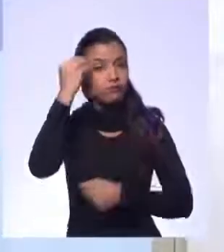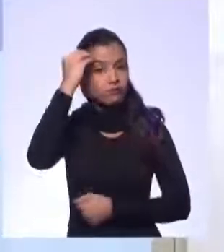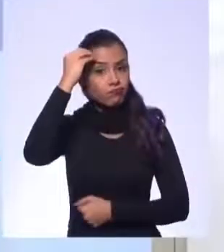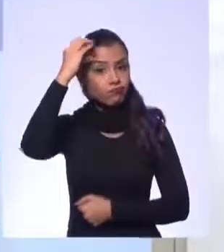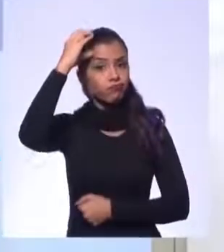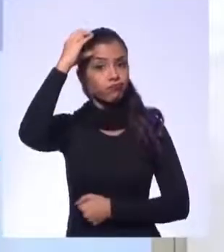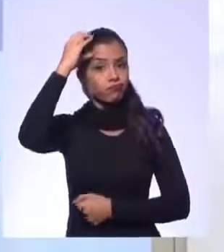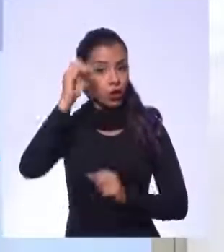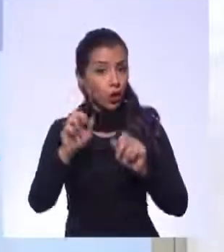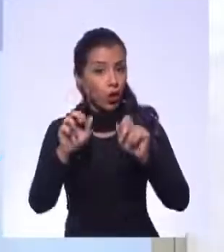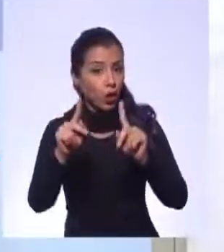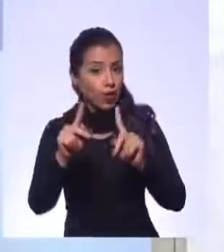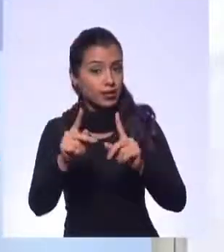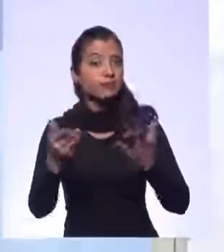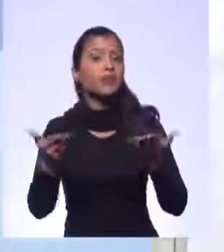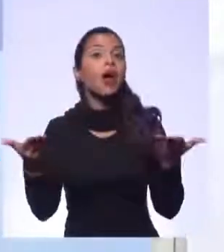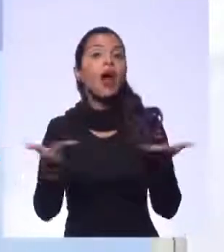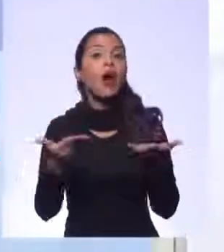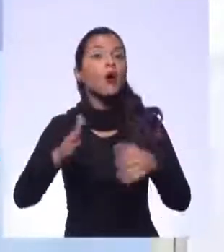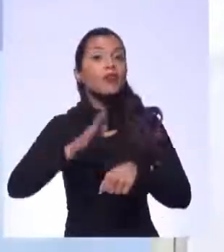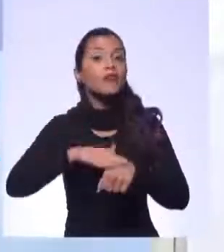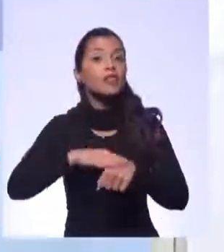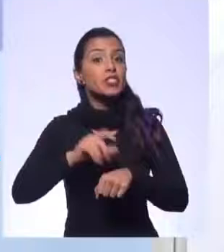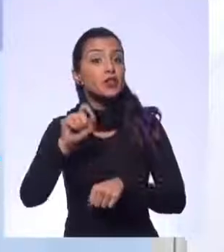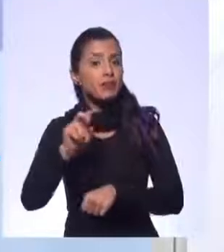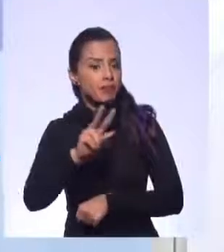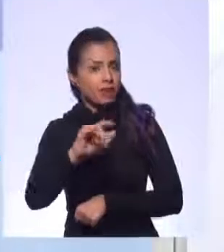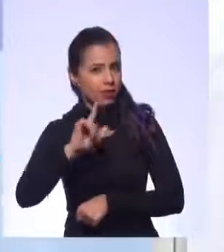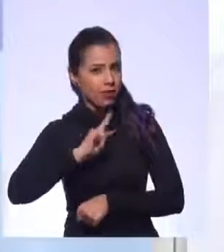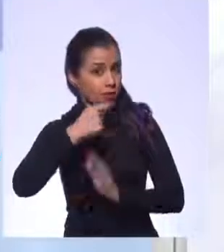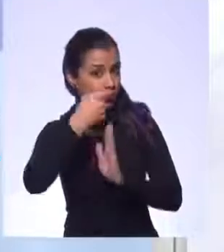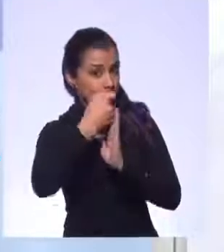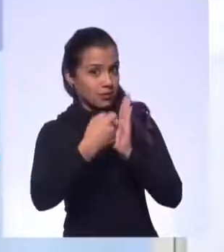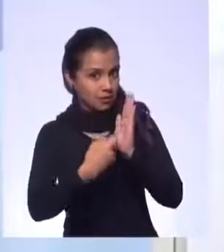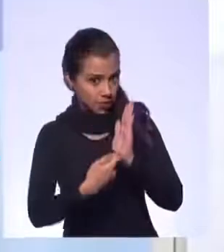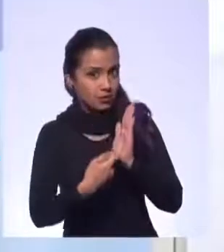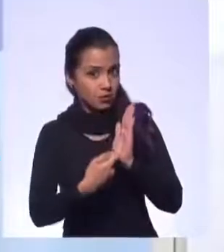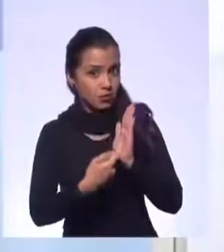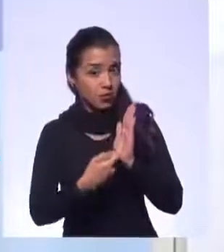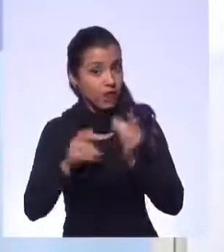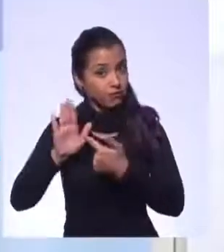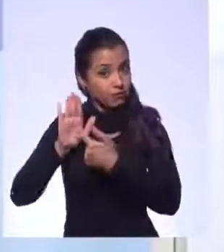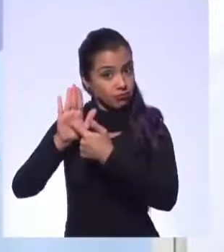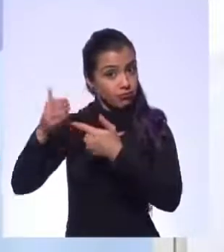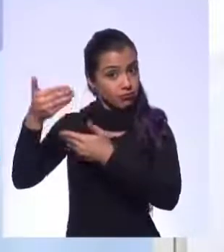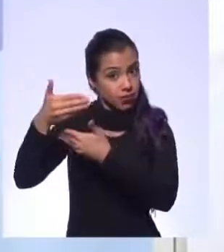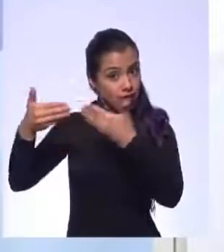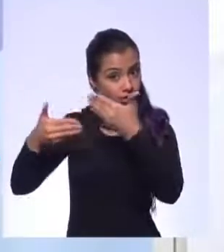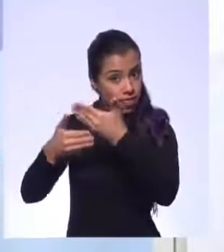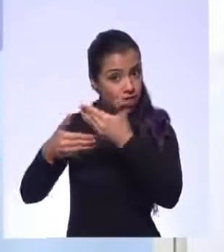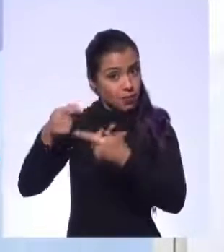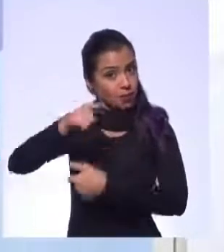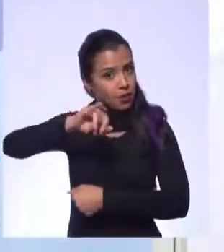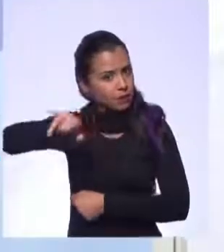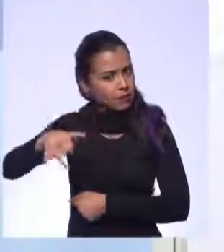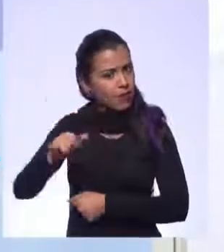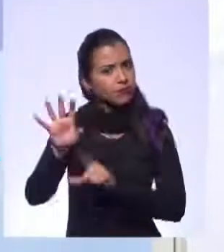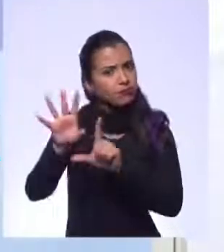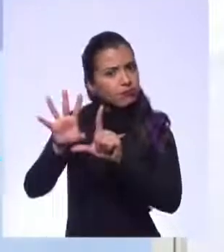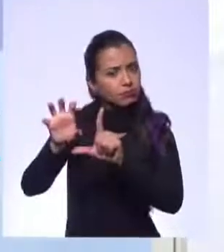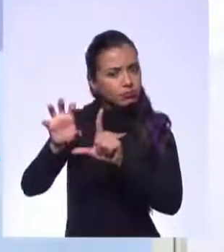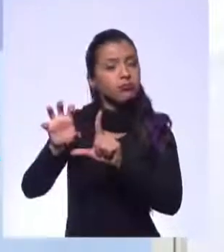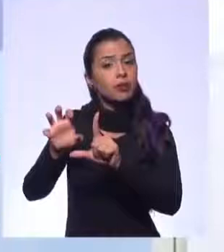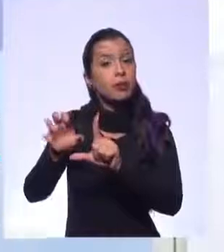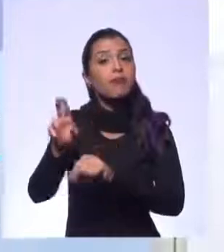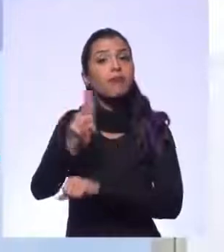conhecimento, ok? O que nós vamos fazer agora? Vamos ter um texto, esse texto vai ficar ali na tela para vocês darem um print, que nós vamos